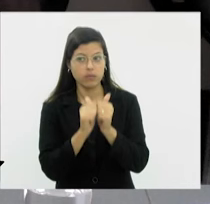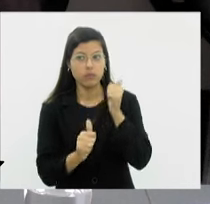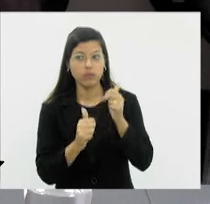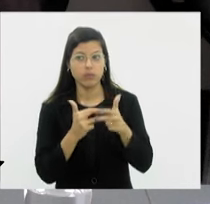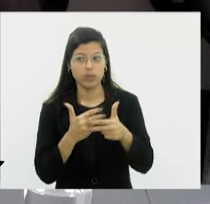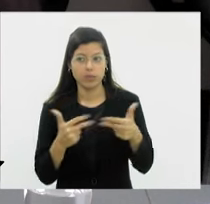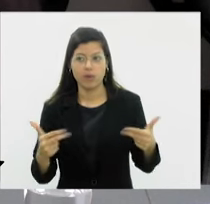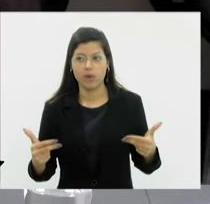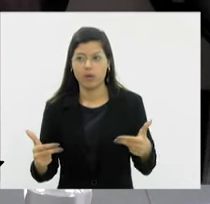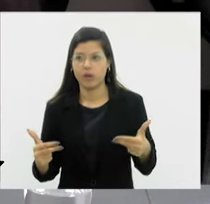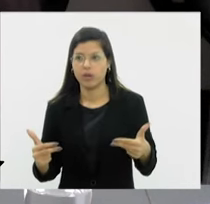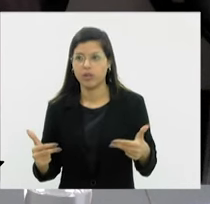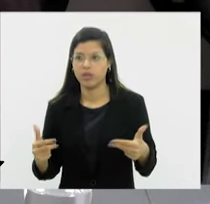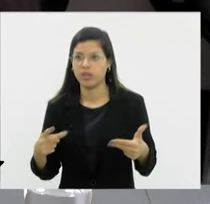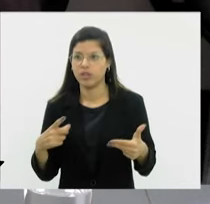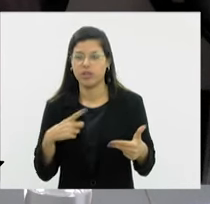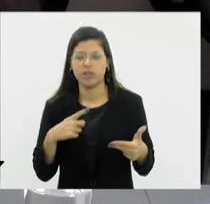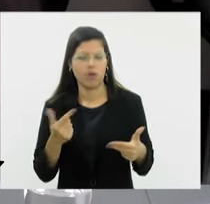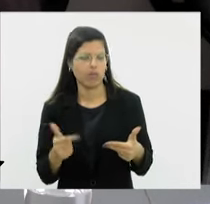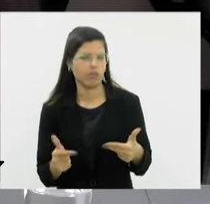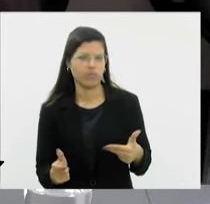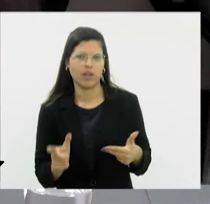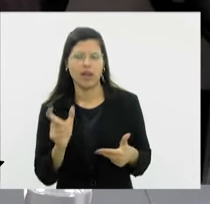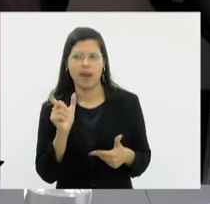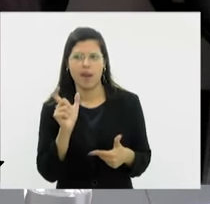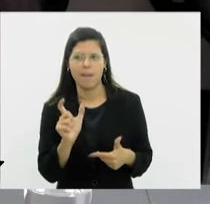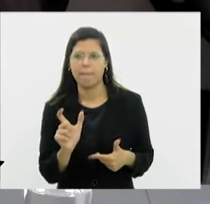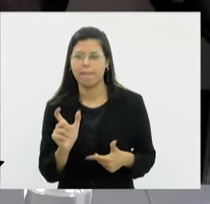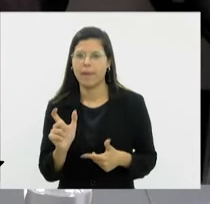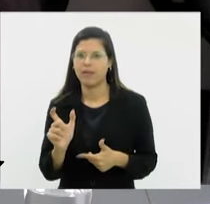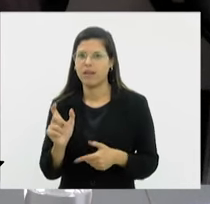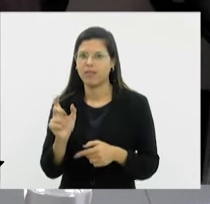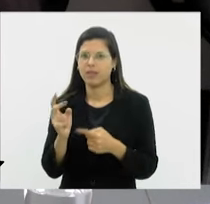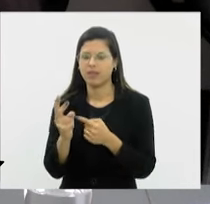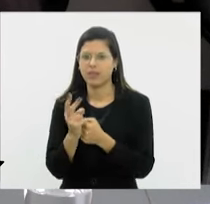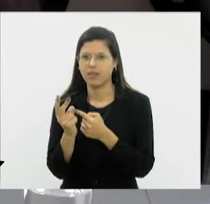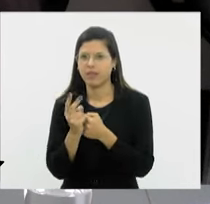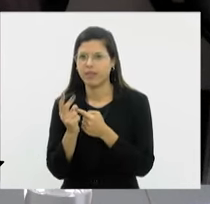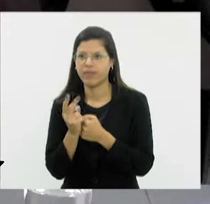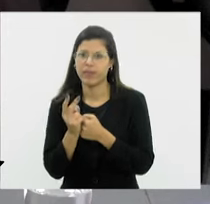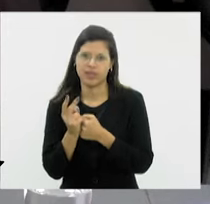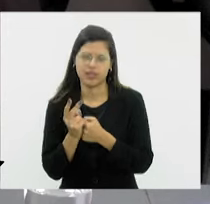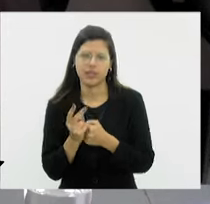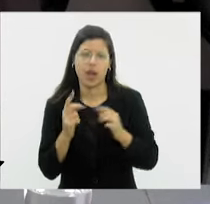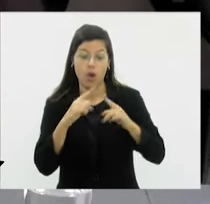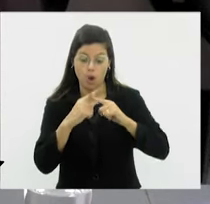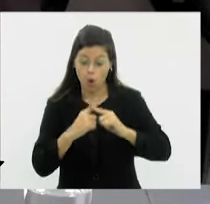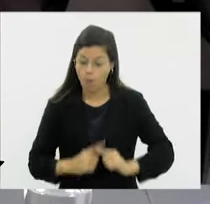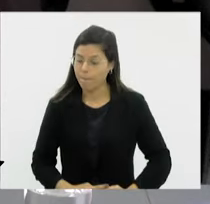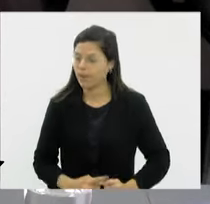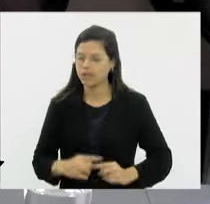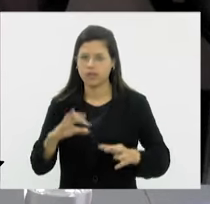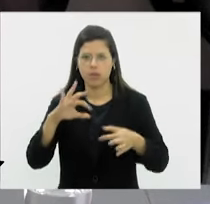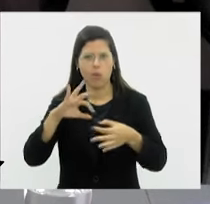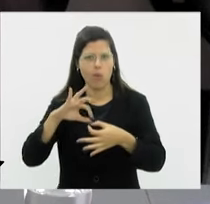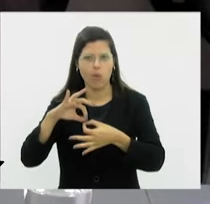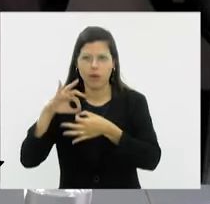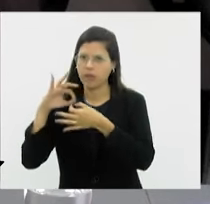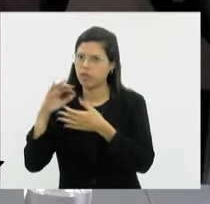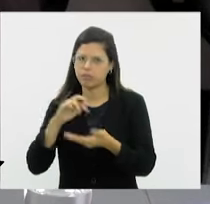não inclui a palavra defesa. As competições amadoras ou olímpicas, etc.,